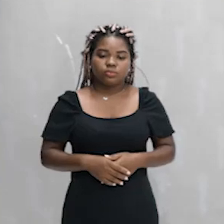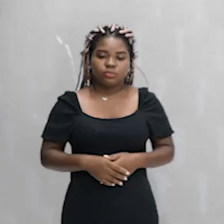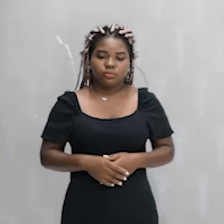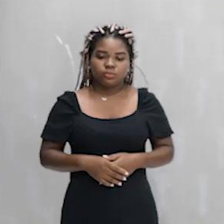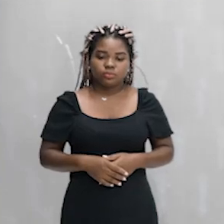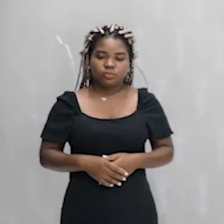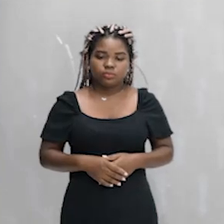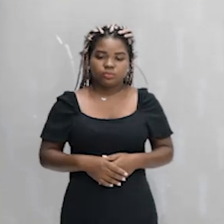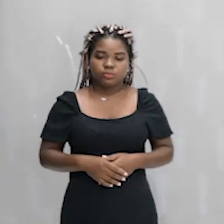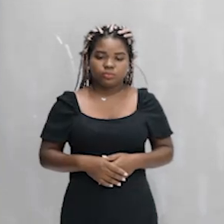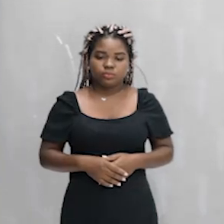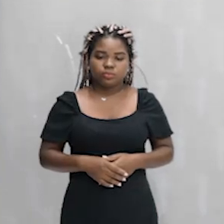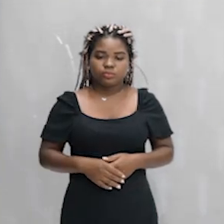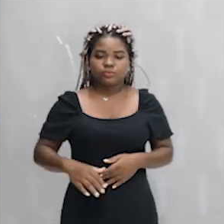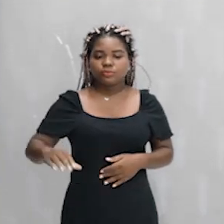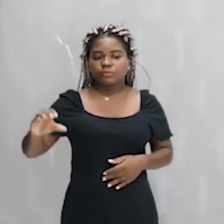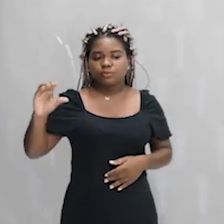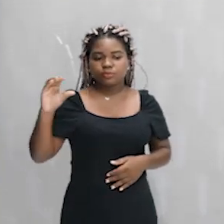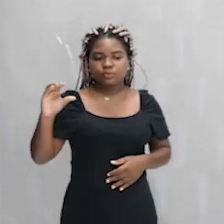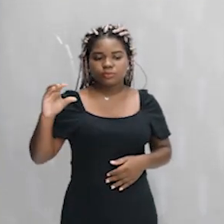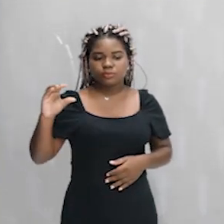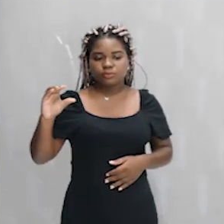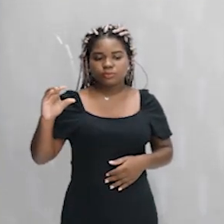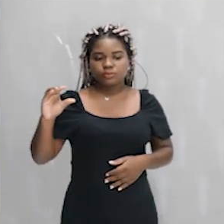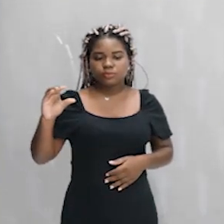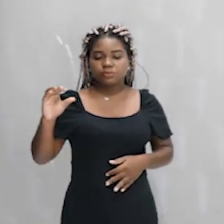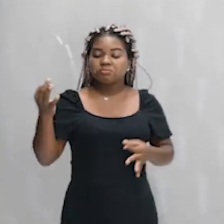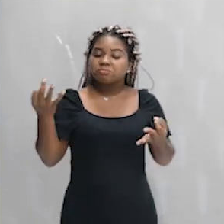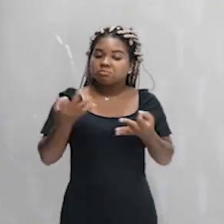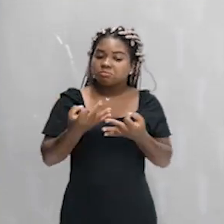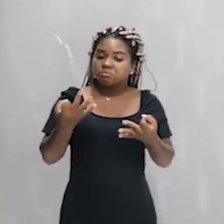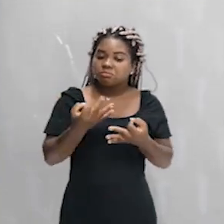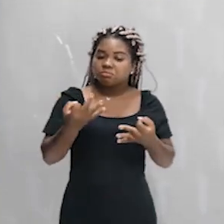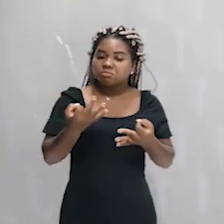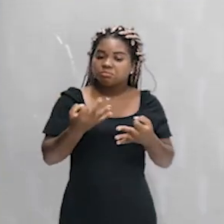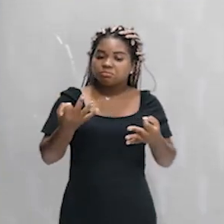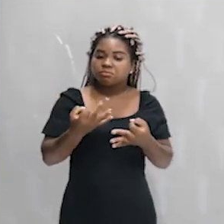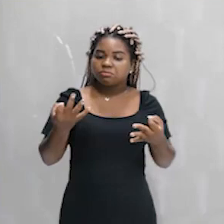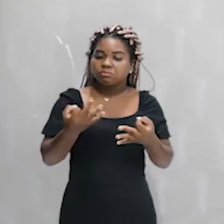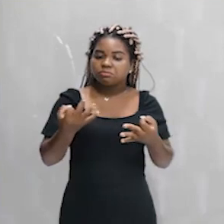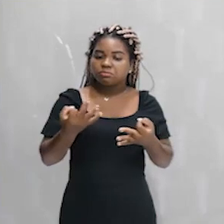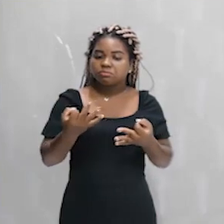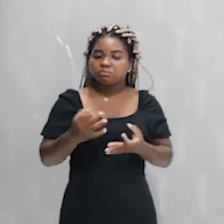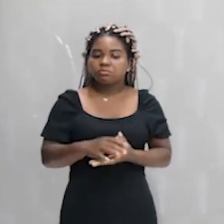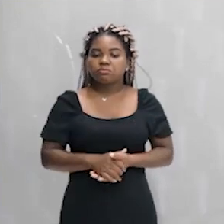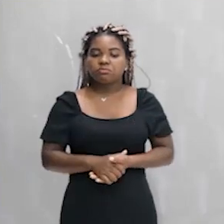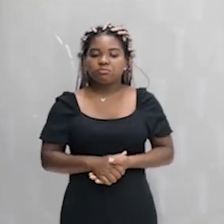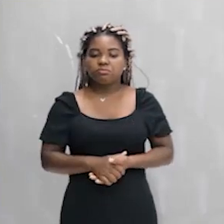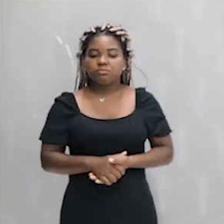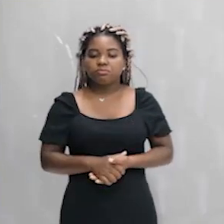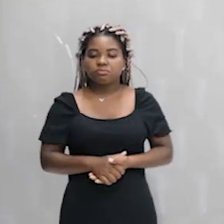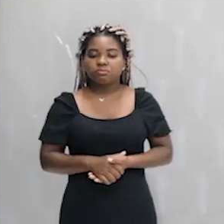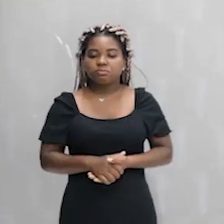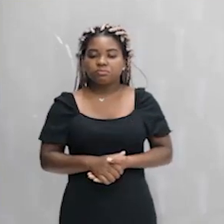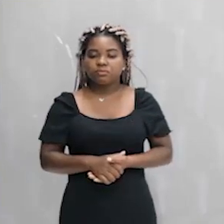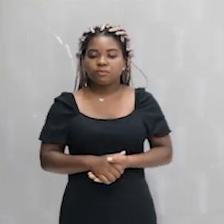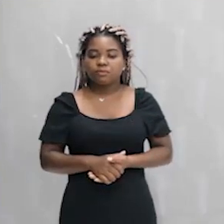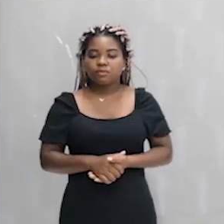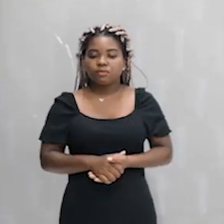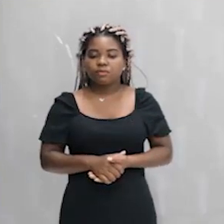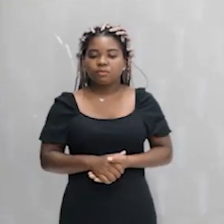409.600. Então, isso aqui corresponde à nossa letra C. Perfeito. Encontramos o nosso gabarito, questão finalizada. Tá bom?